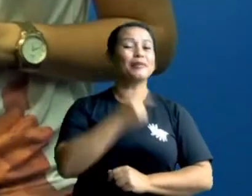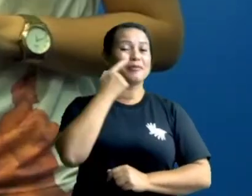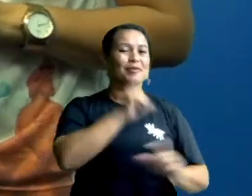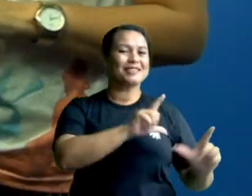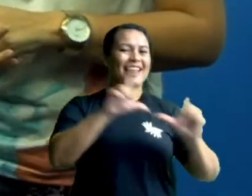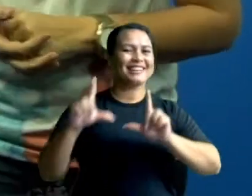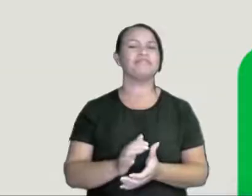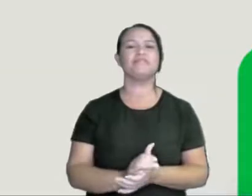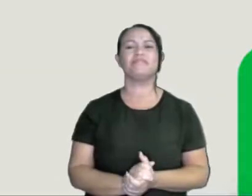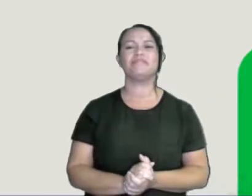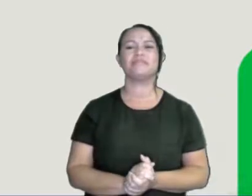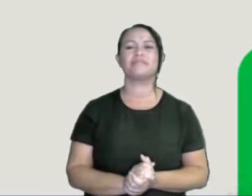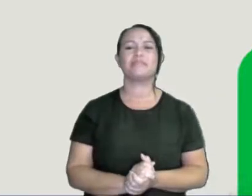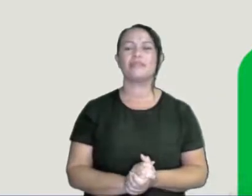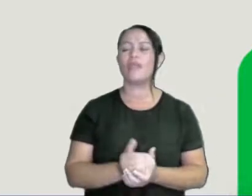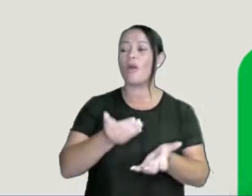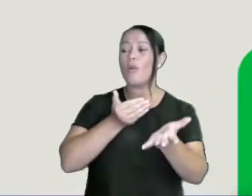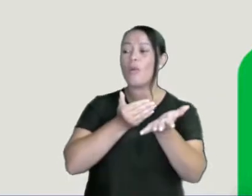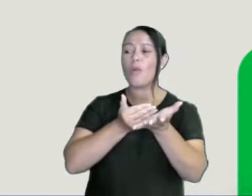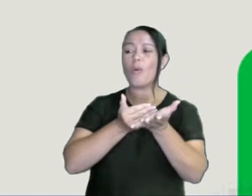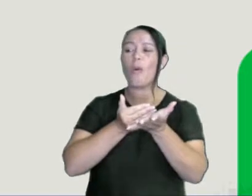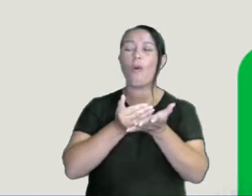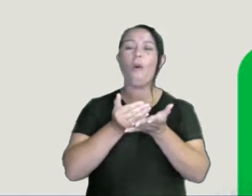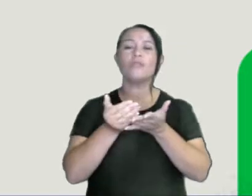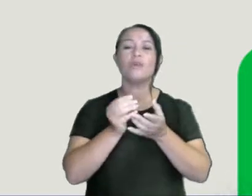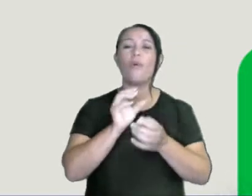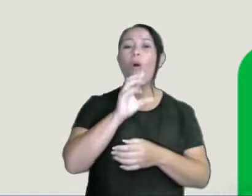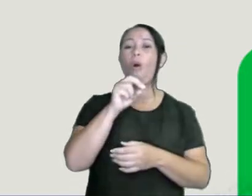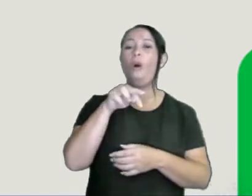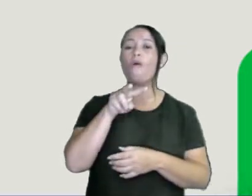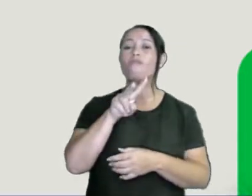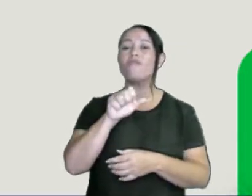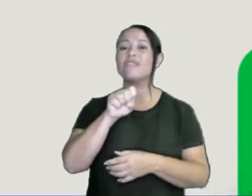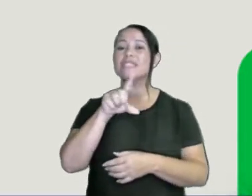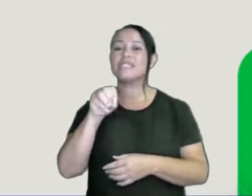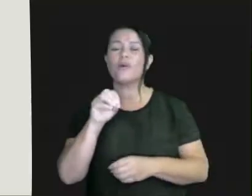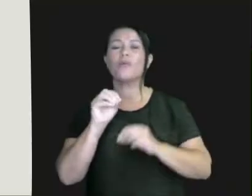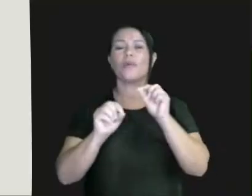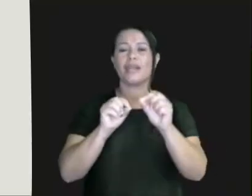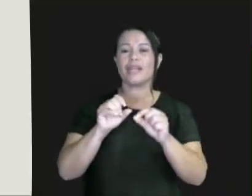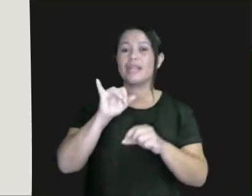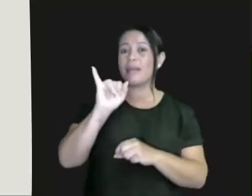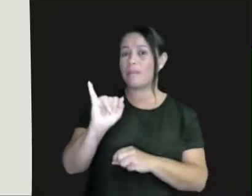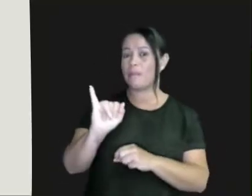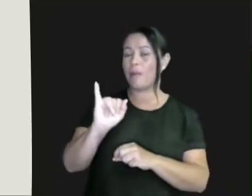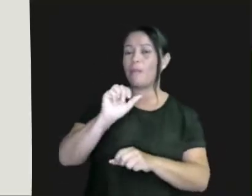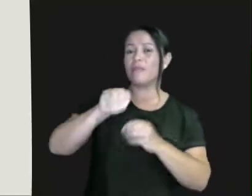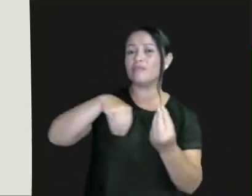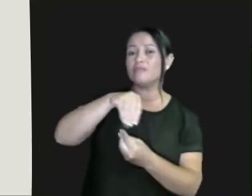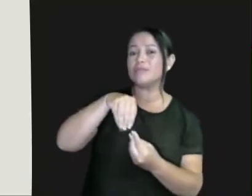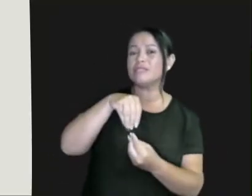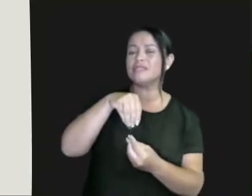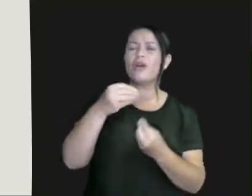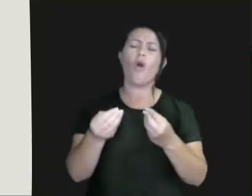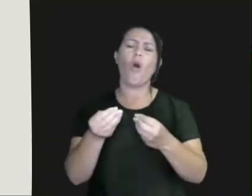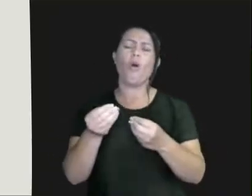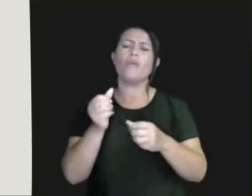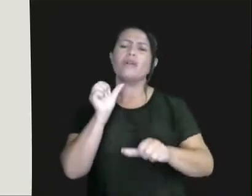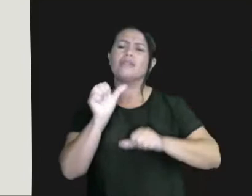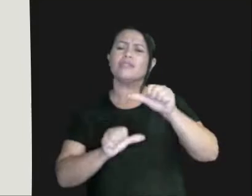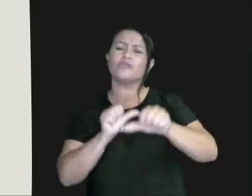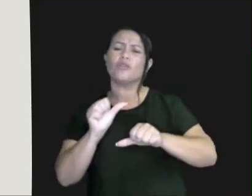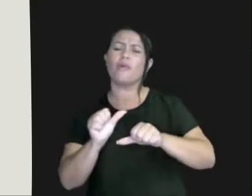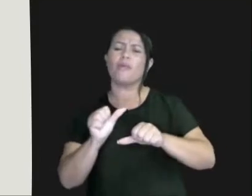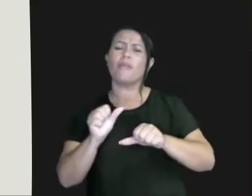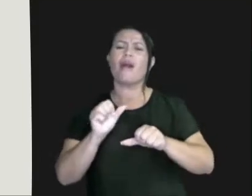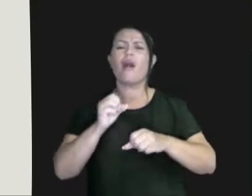slide. Conversão de fração imprópria em fração mista. Para transformar uma fração imprópria em